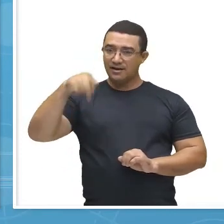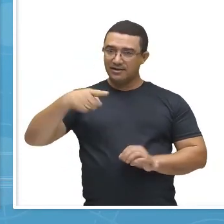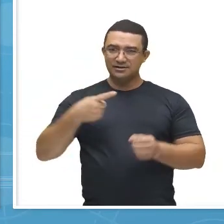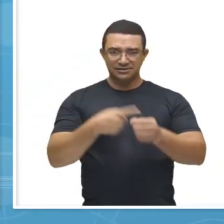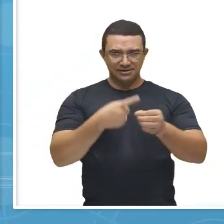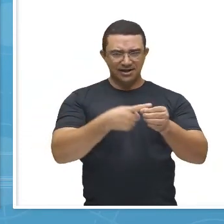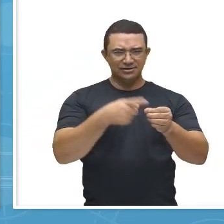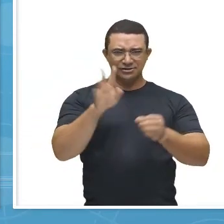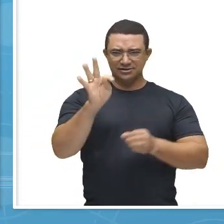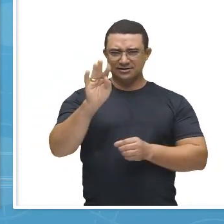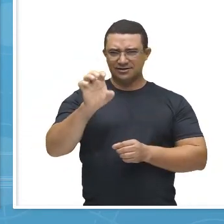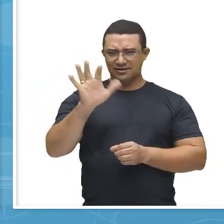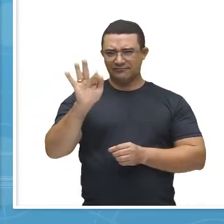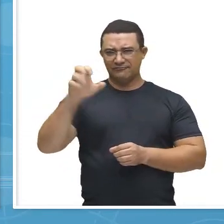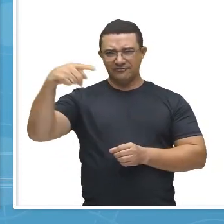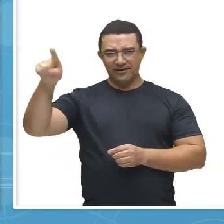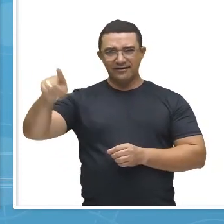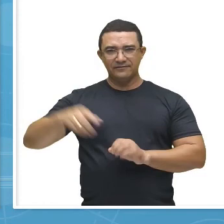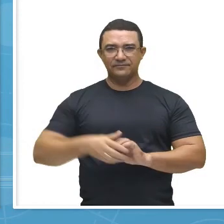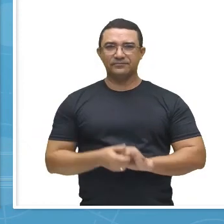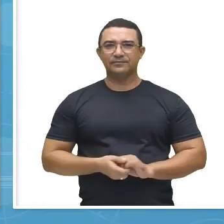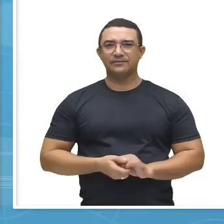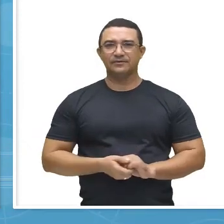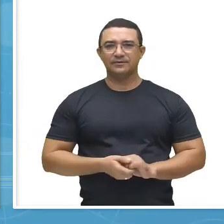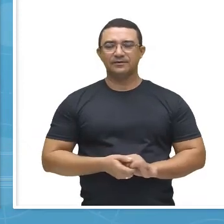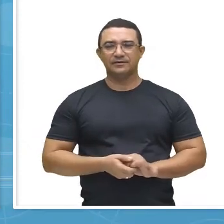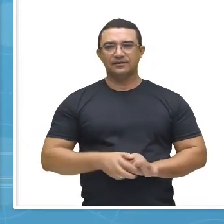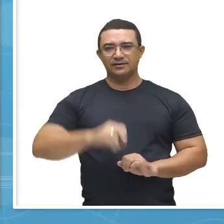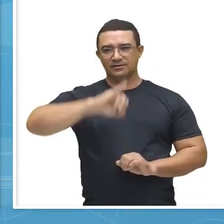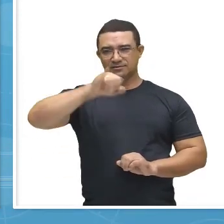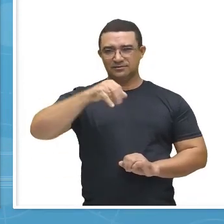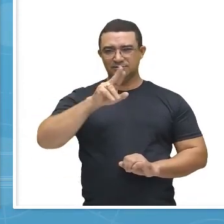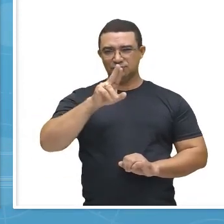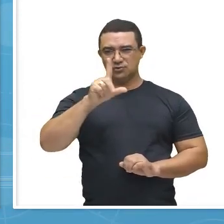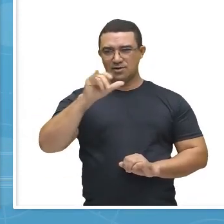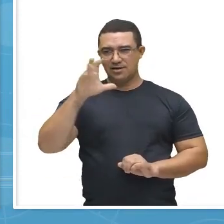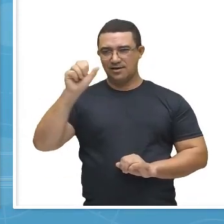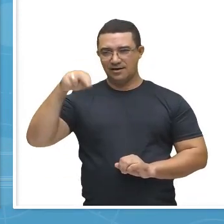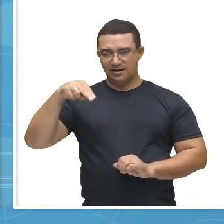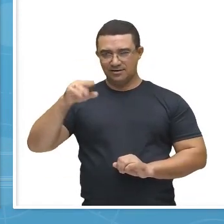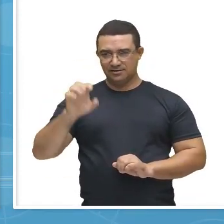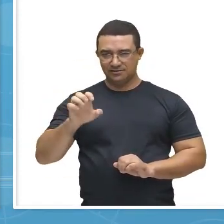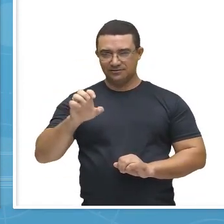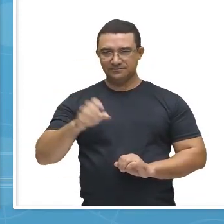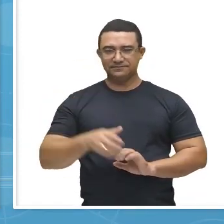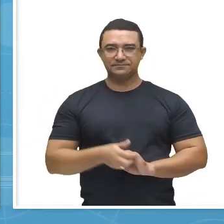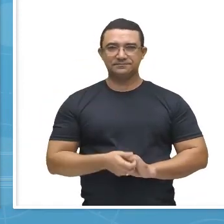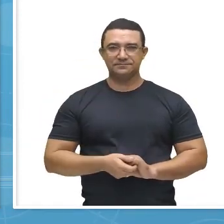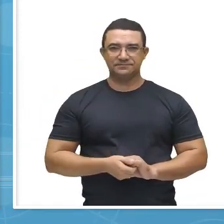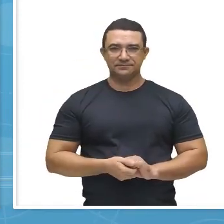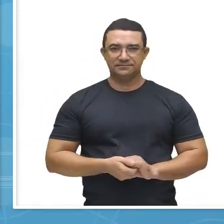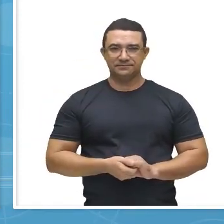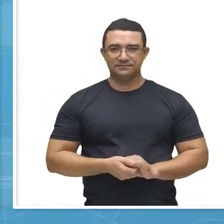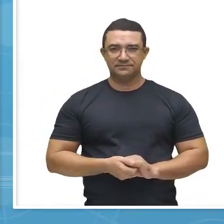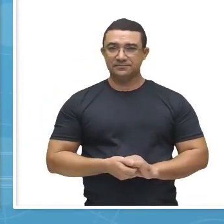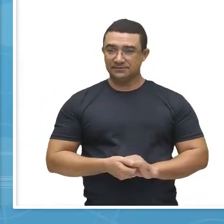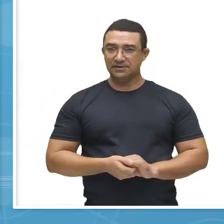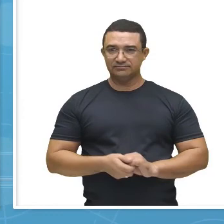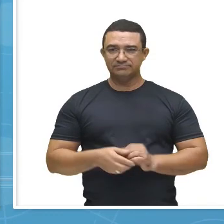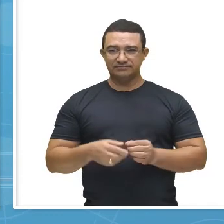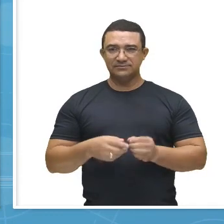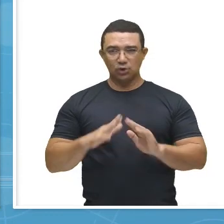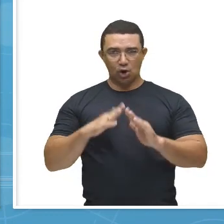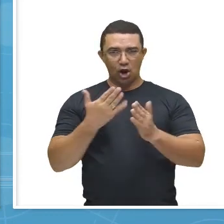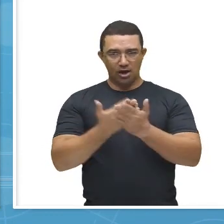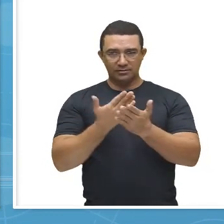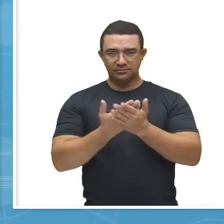Tefé, né? Juliane Dinelli, da Escola Estadual Walton Rodrigues Bizantino, de Maués,